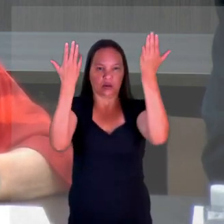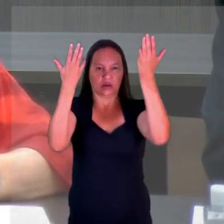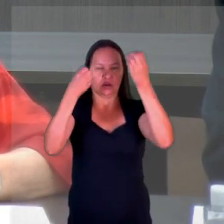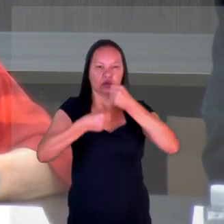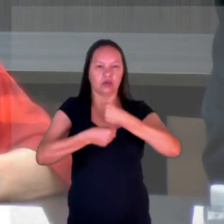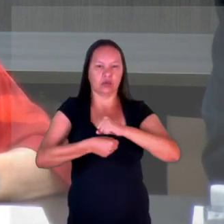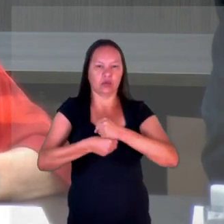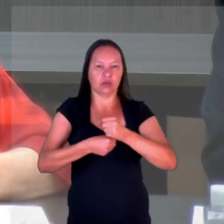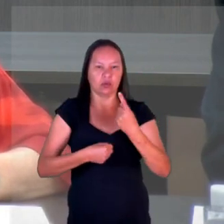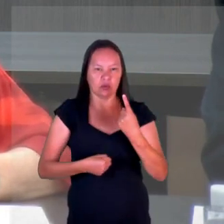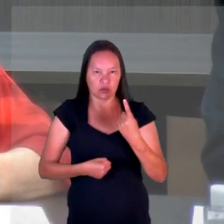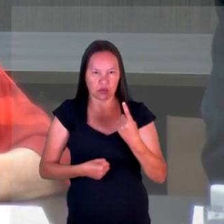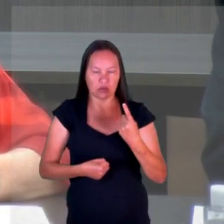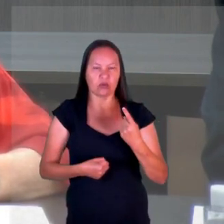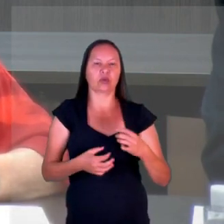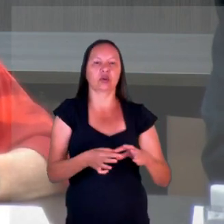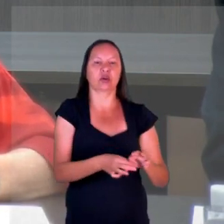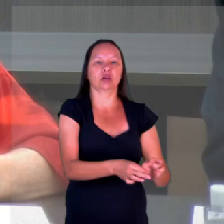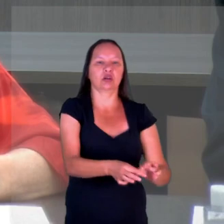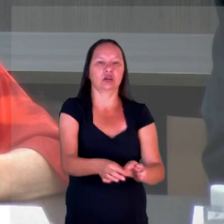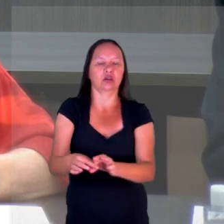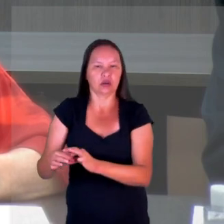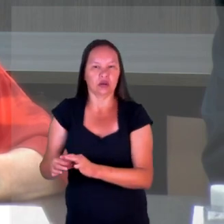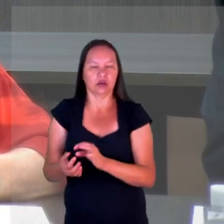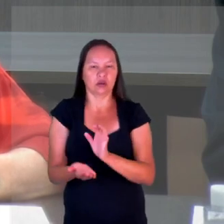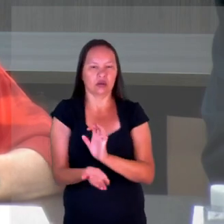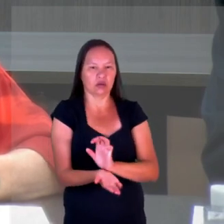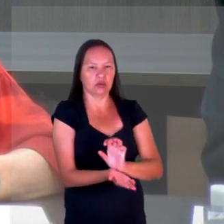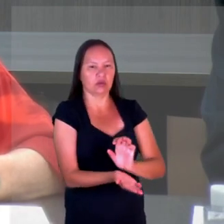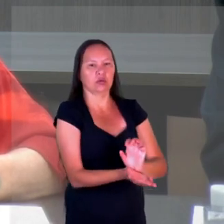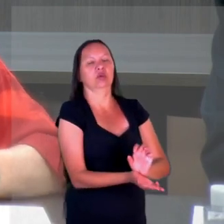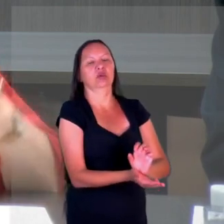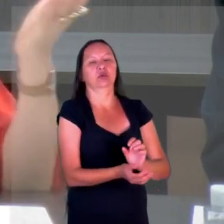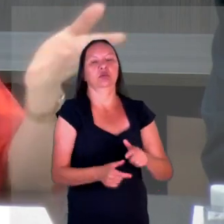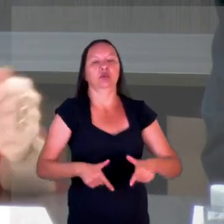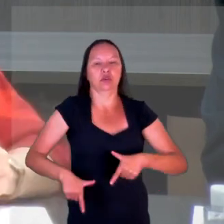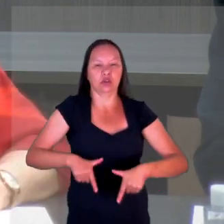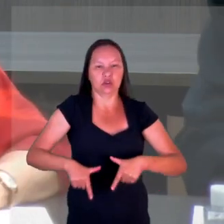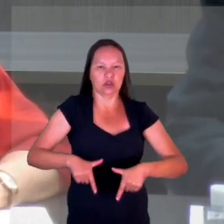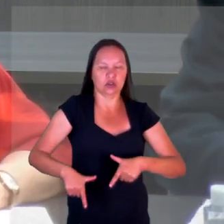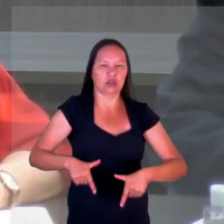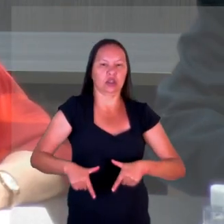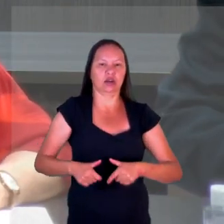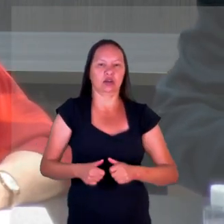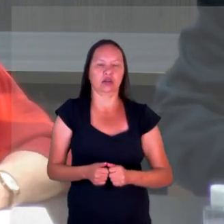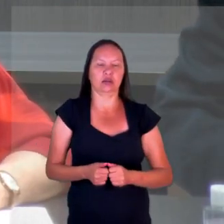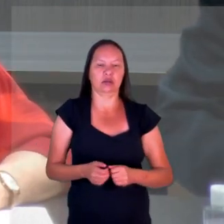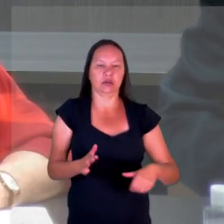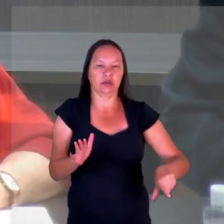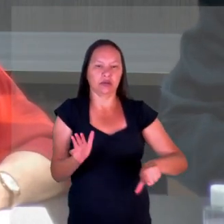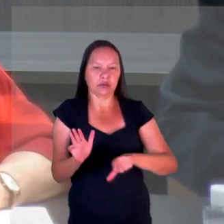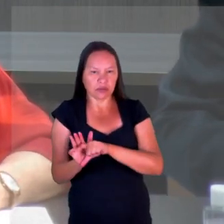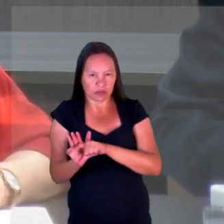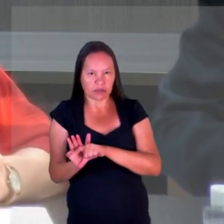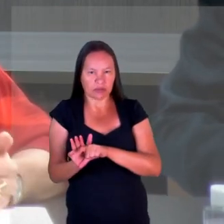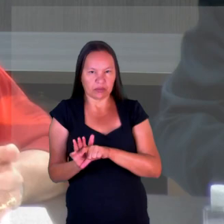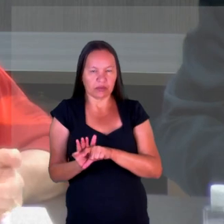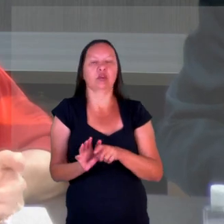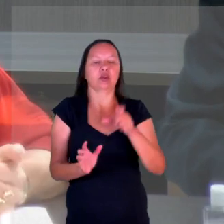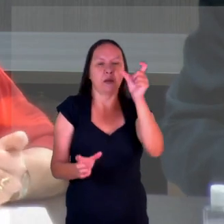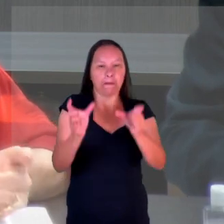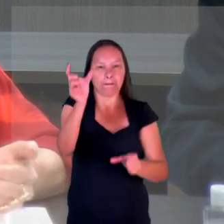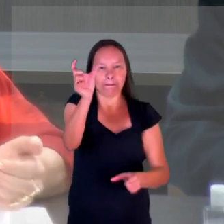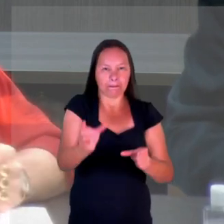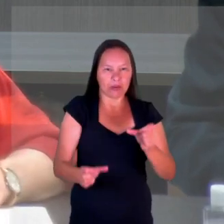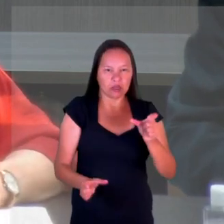após a instalação do grupo de trabalho de defesa das pessoas em situação de